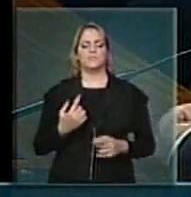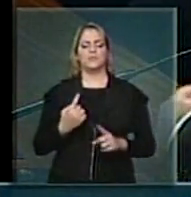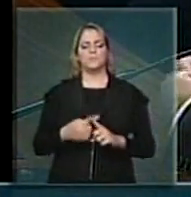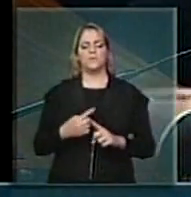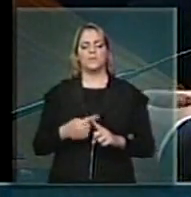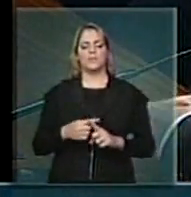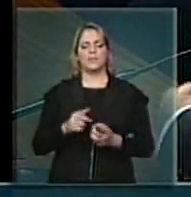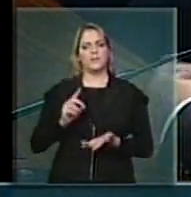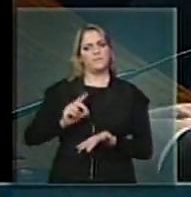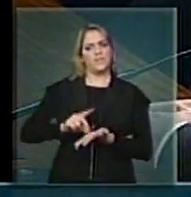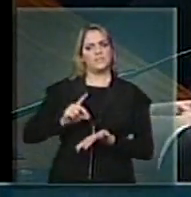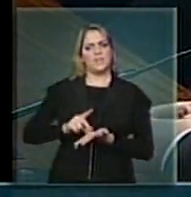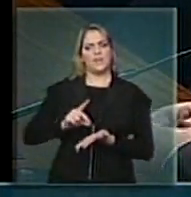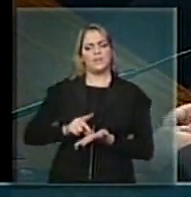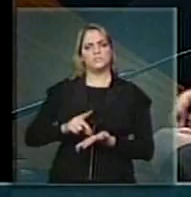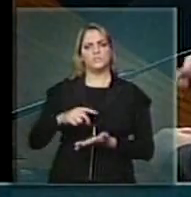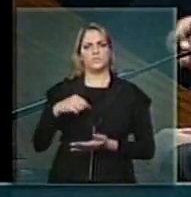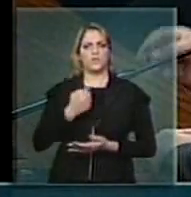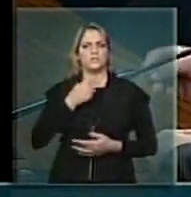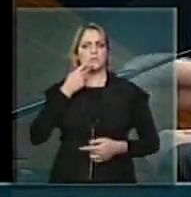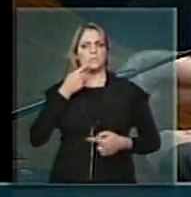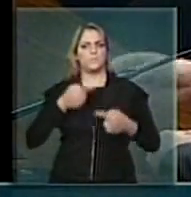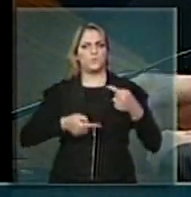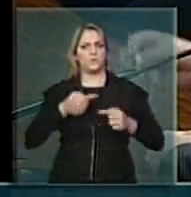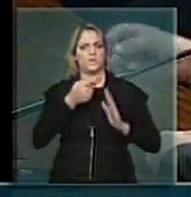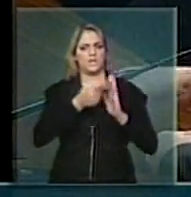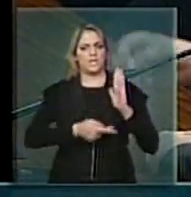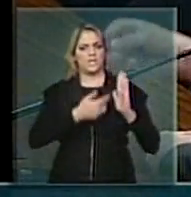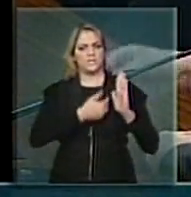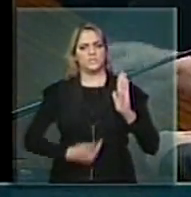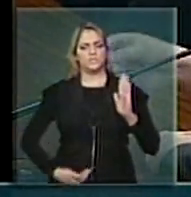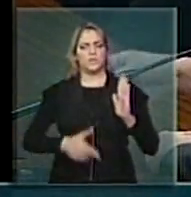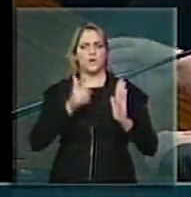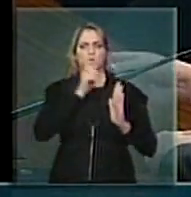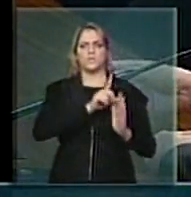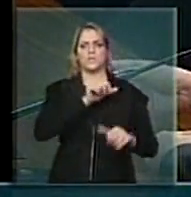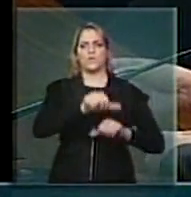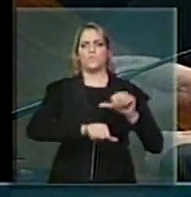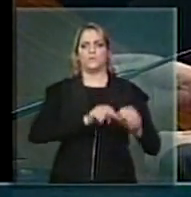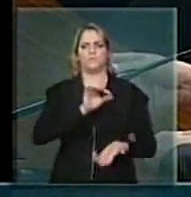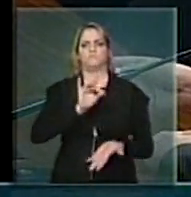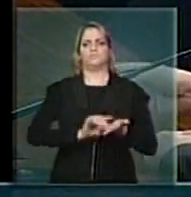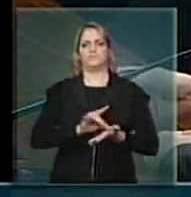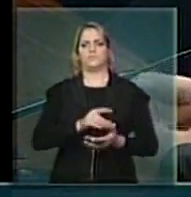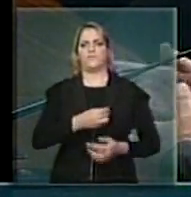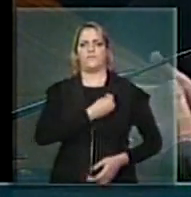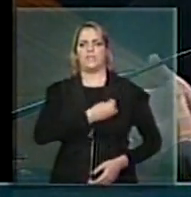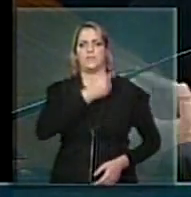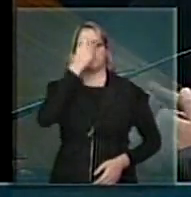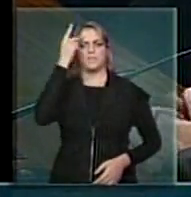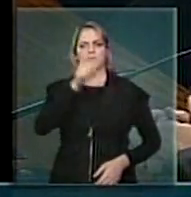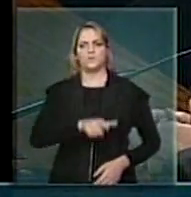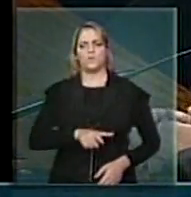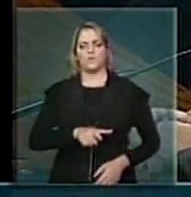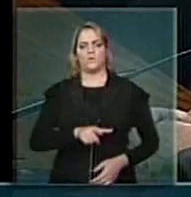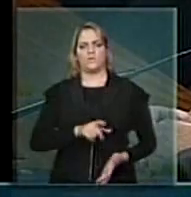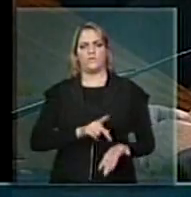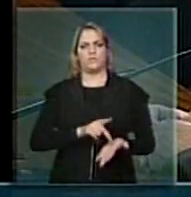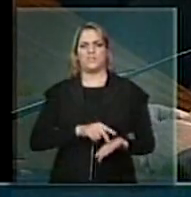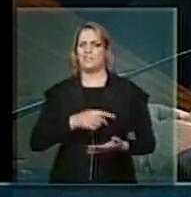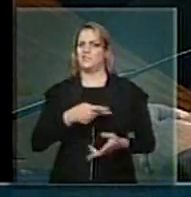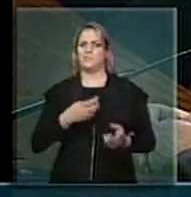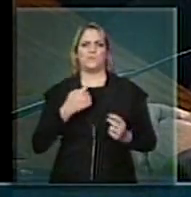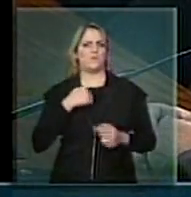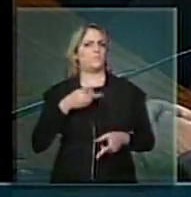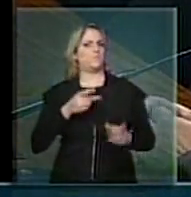objetivamente, por causa das nossas políticas, nós conseguimos mudanças aqui e acolá, que são essas mudanças que eu não